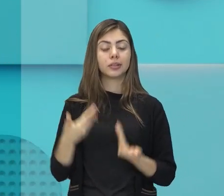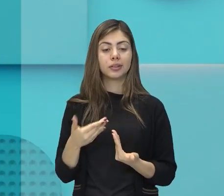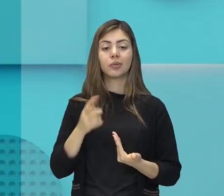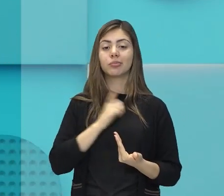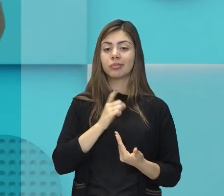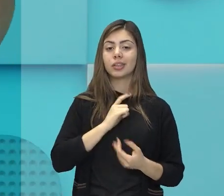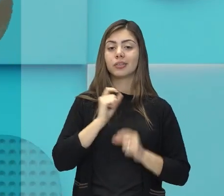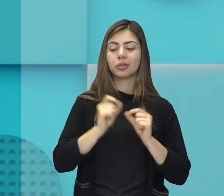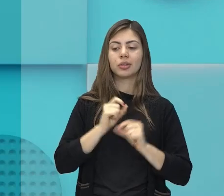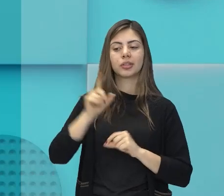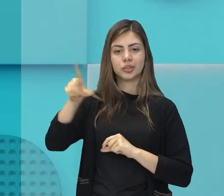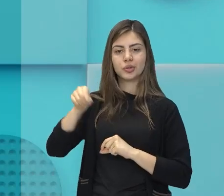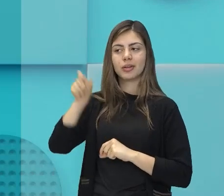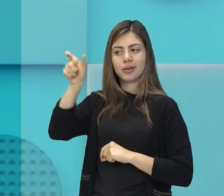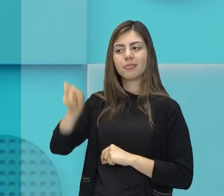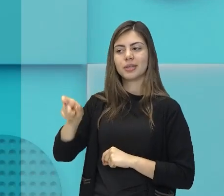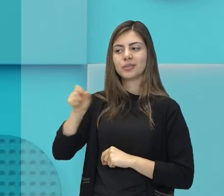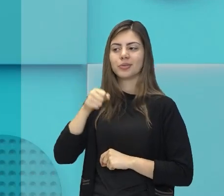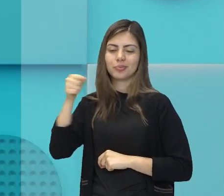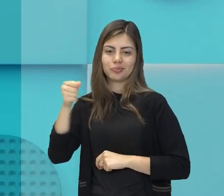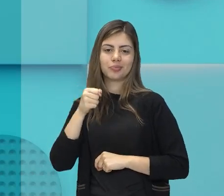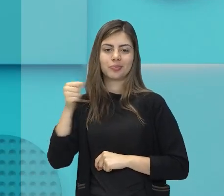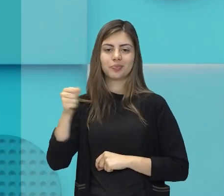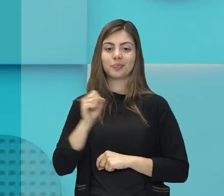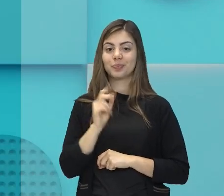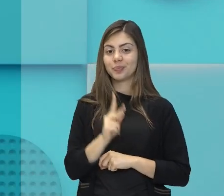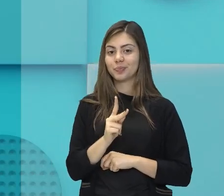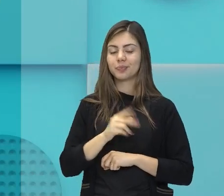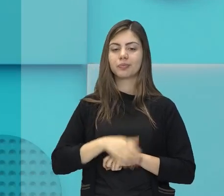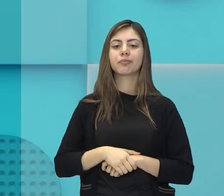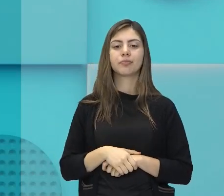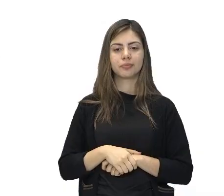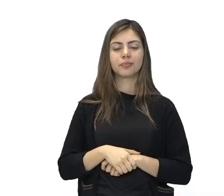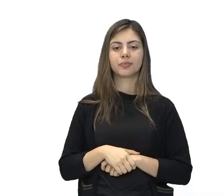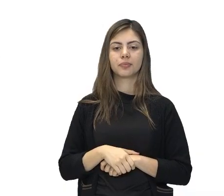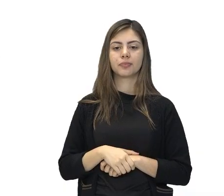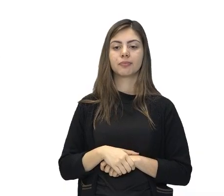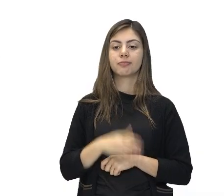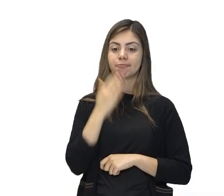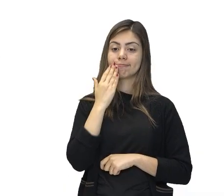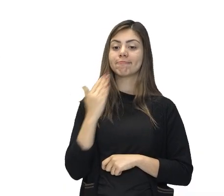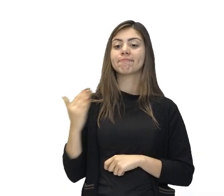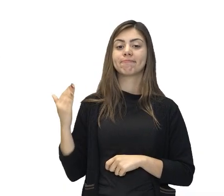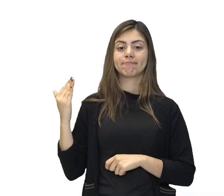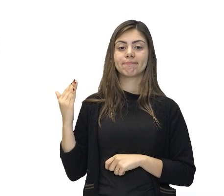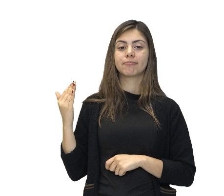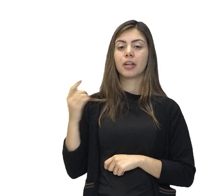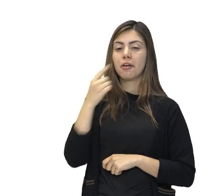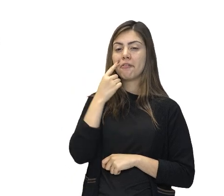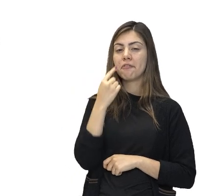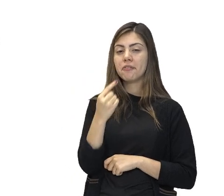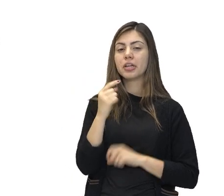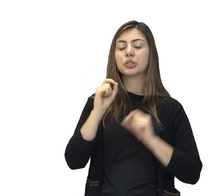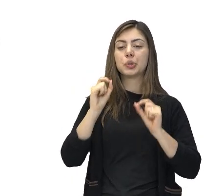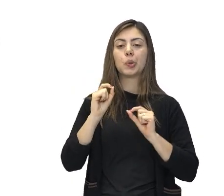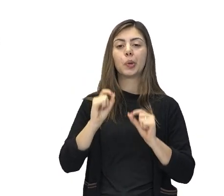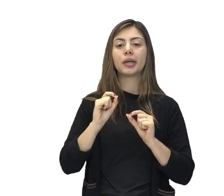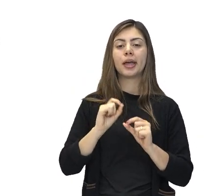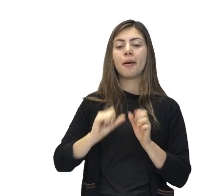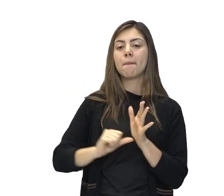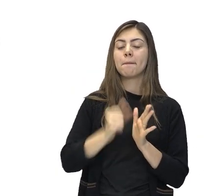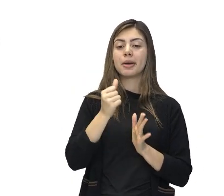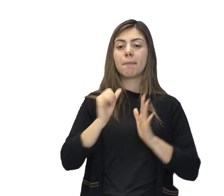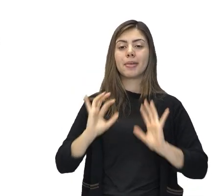a seleção da pessoa entrevistada, ok? Então, olhem só. Confira a programação do primeiro